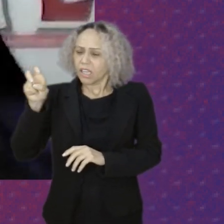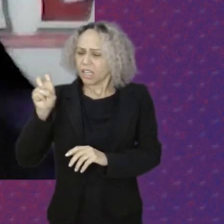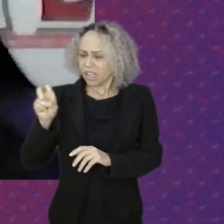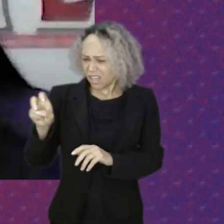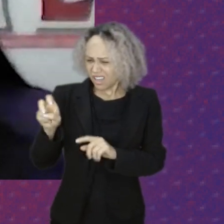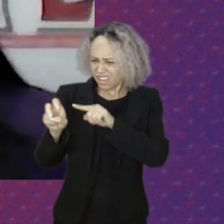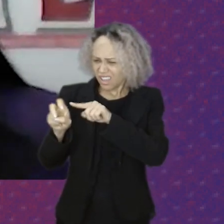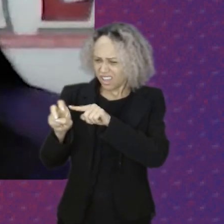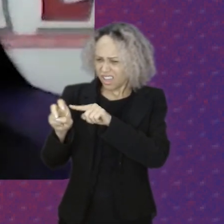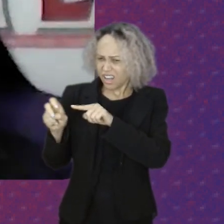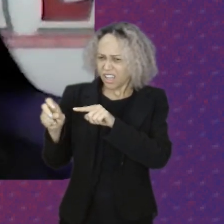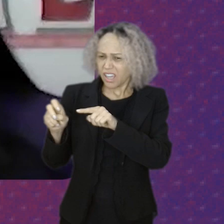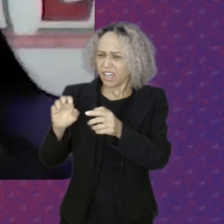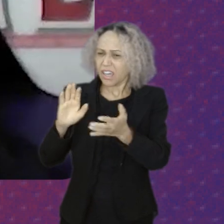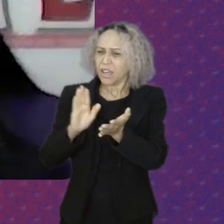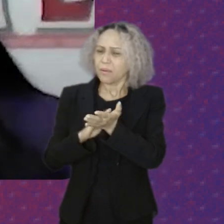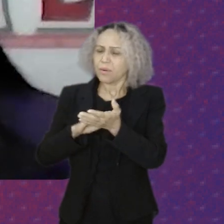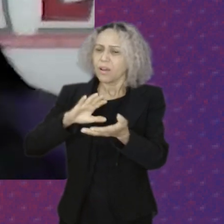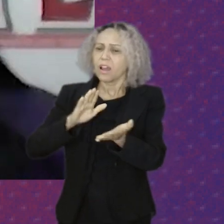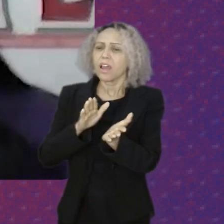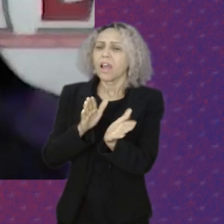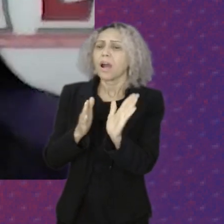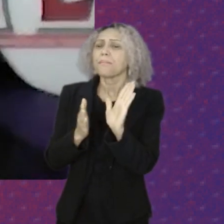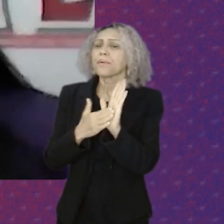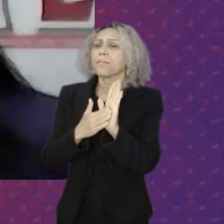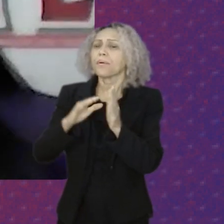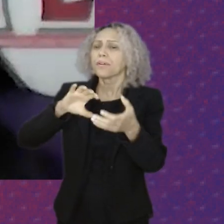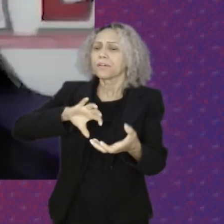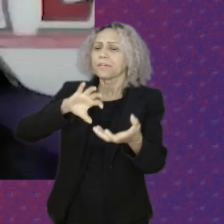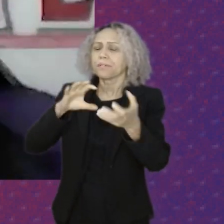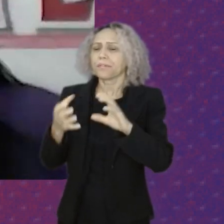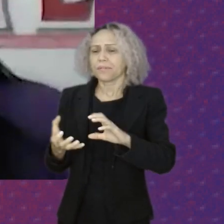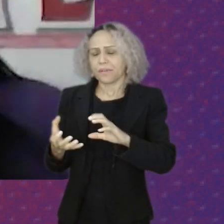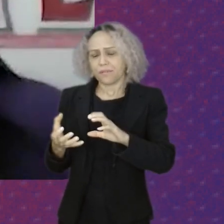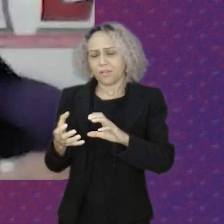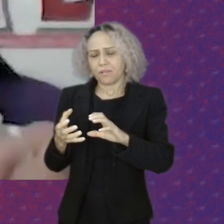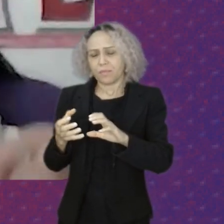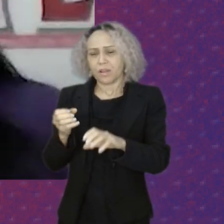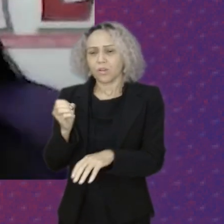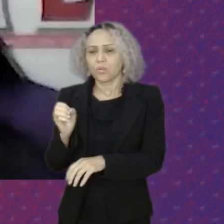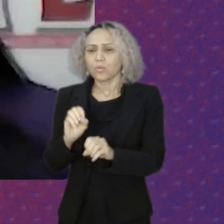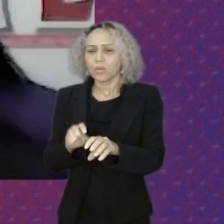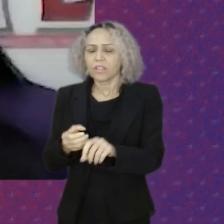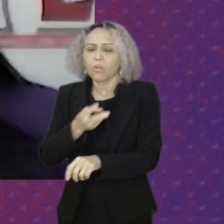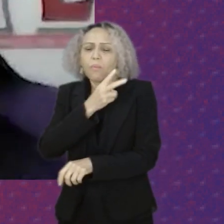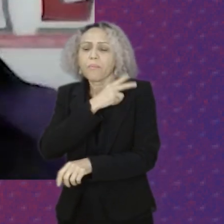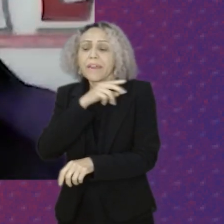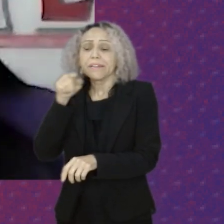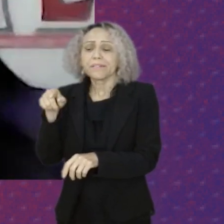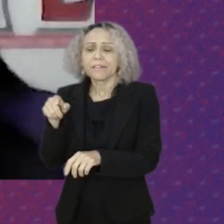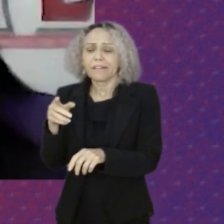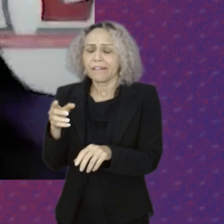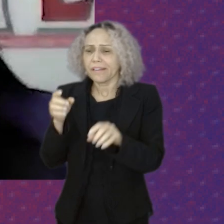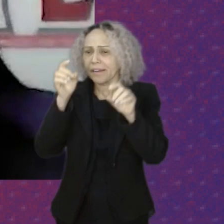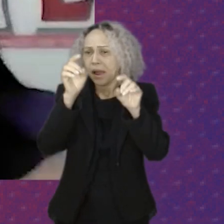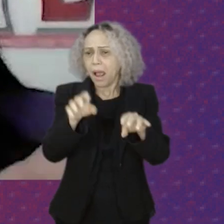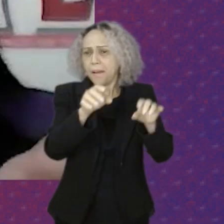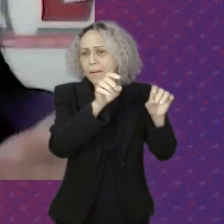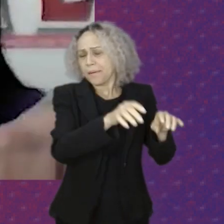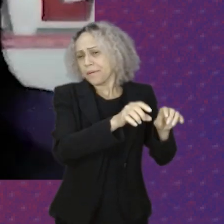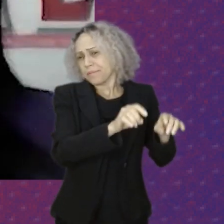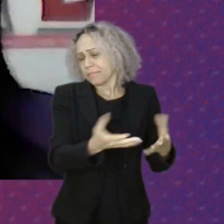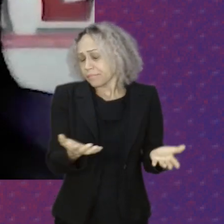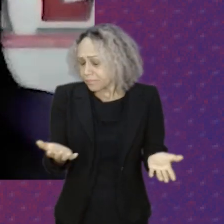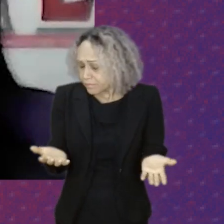campo. E as nossas lutas, a Marcha das Margaridas, ela dialoga com